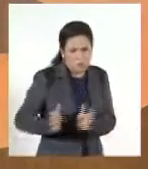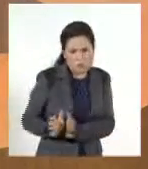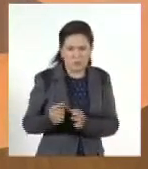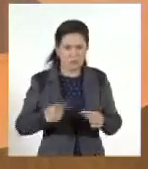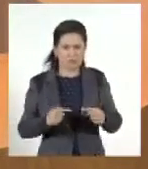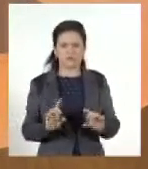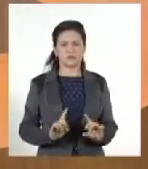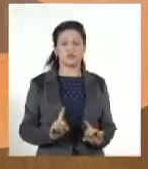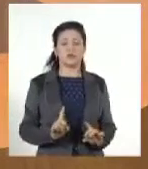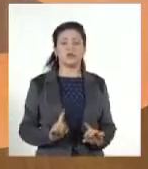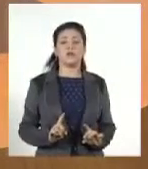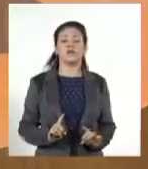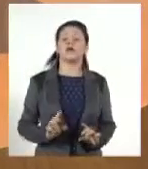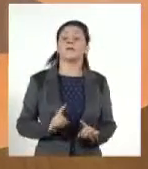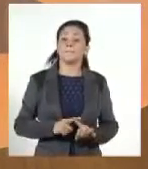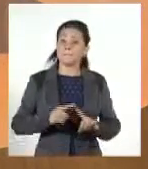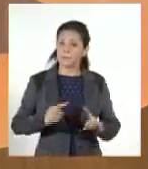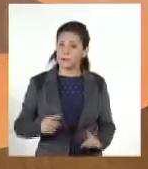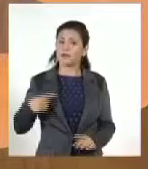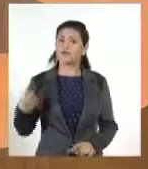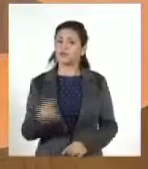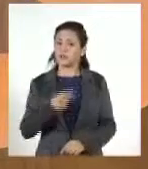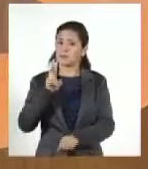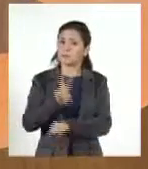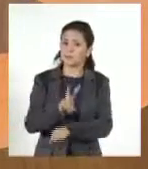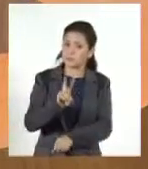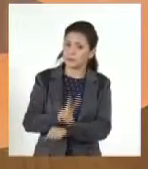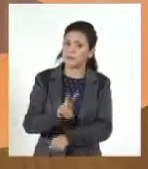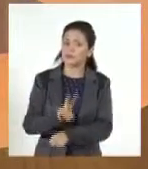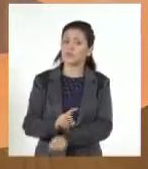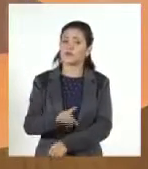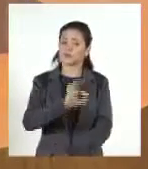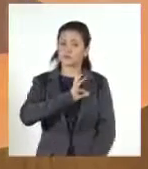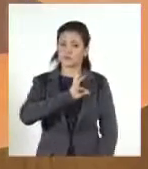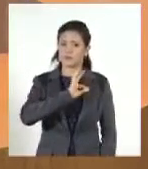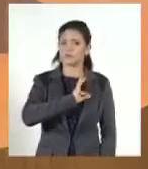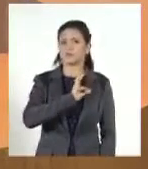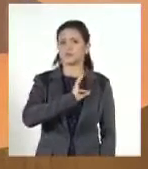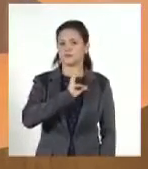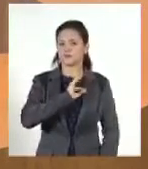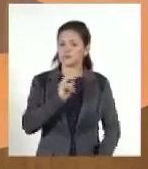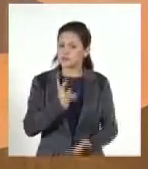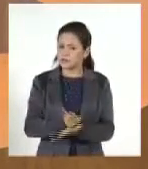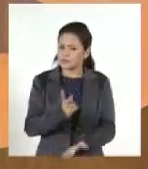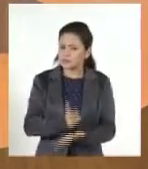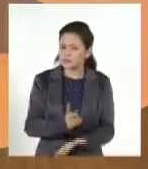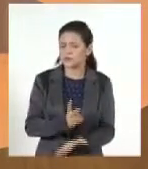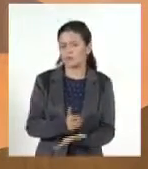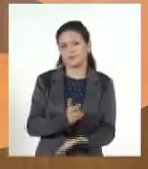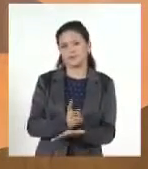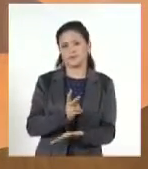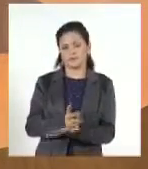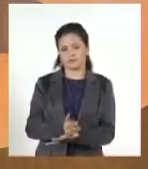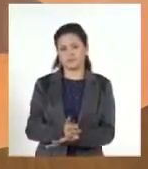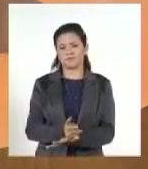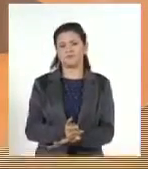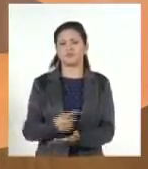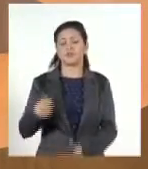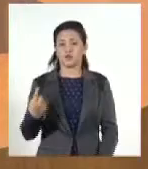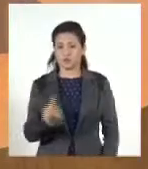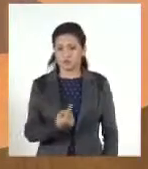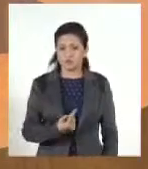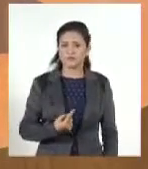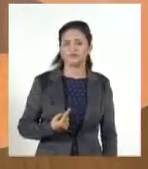a nossa defesa, em defesa dos policiais, como sempre ressaltamos, o nosso mandato e a nossa forma de conduzir esta